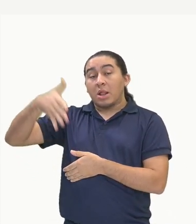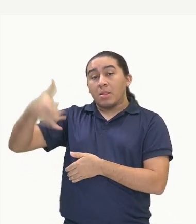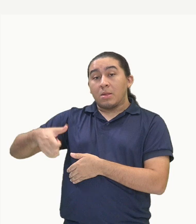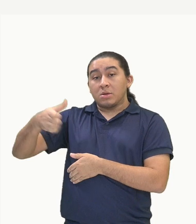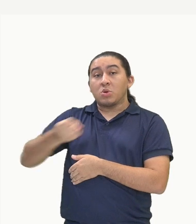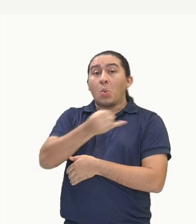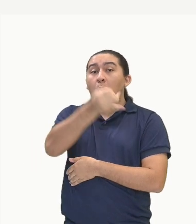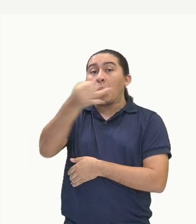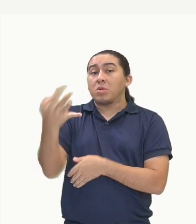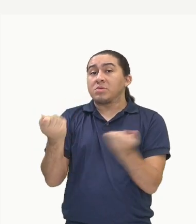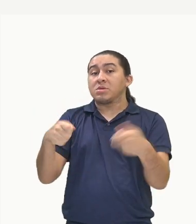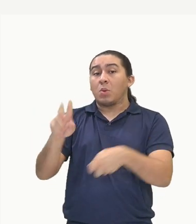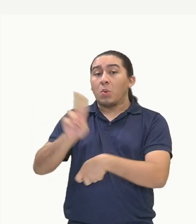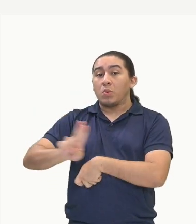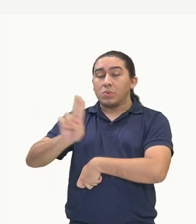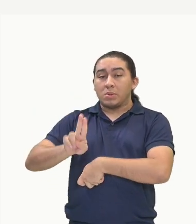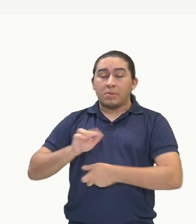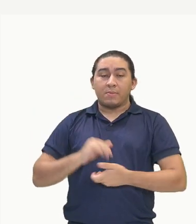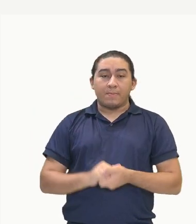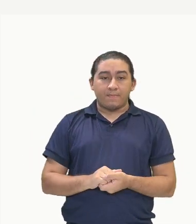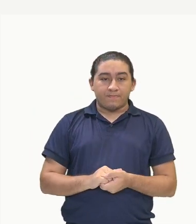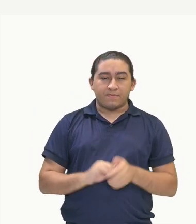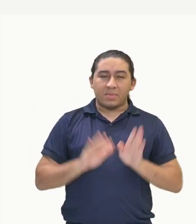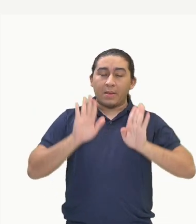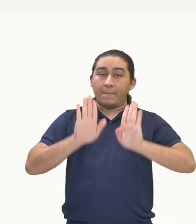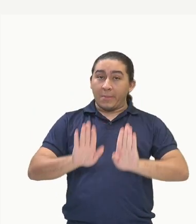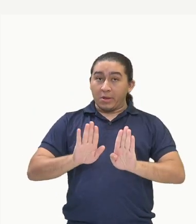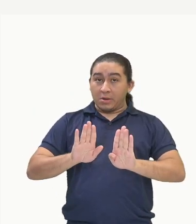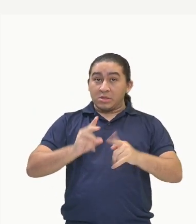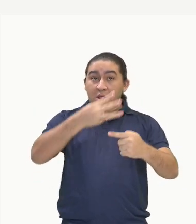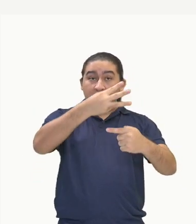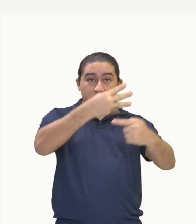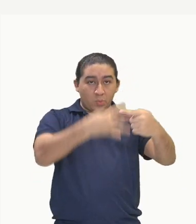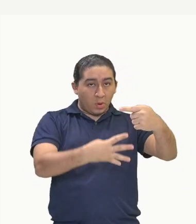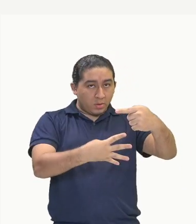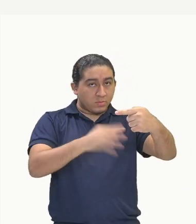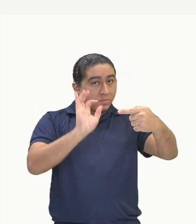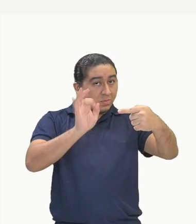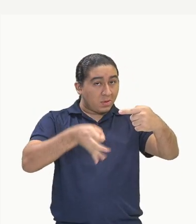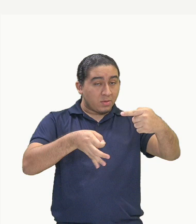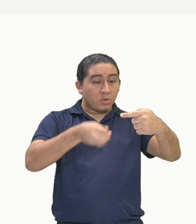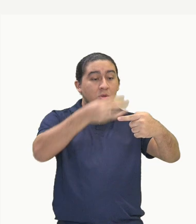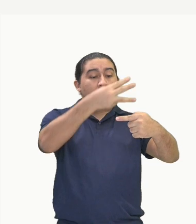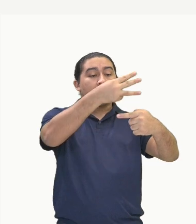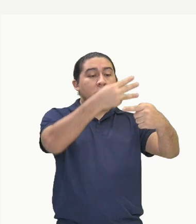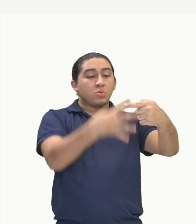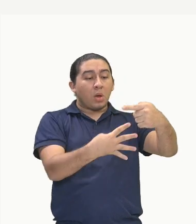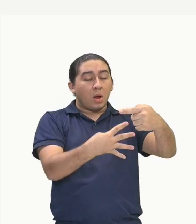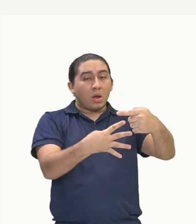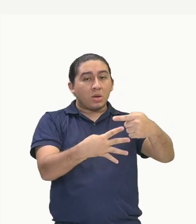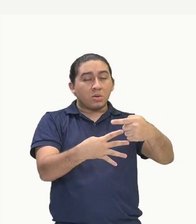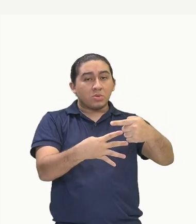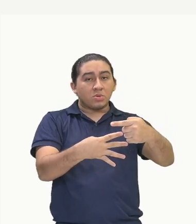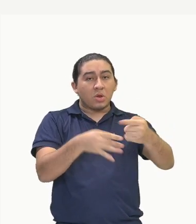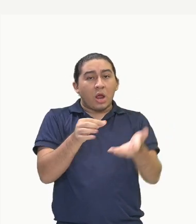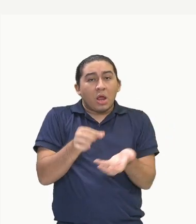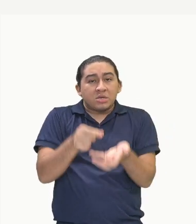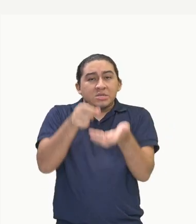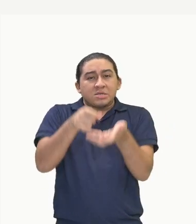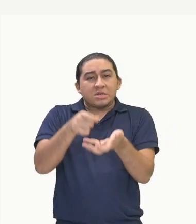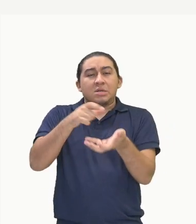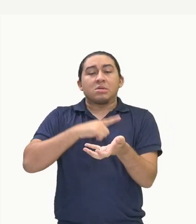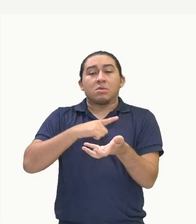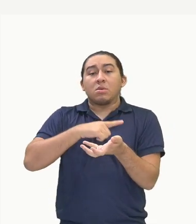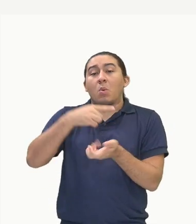ser utilizados? Ora, ele falou que são 3/4, certo? E essa xícara tem quantos ml?